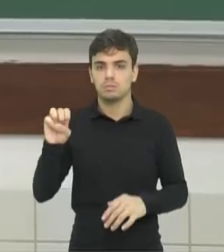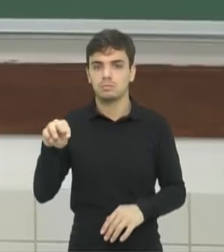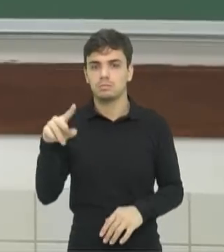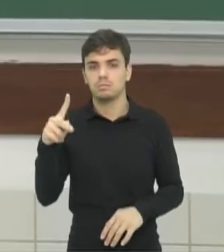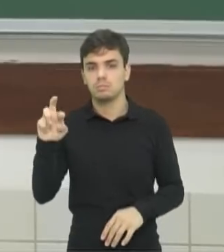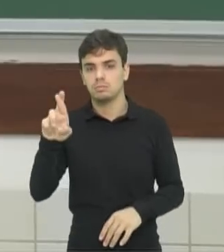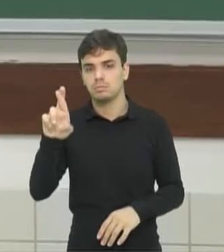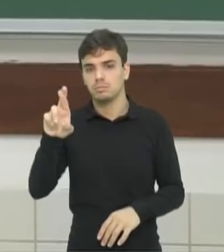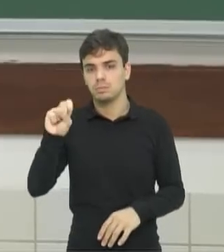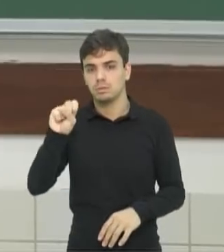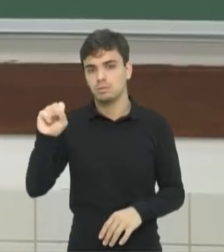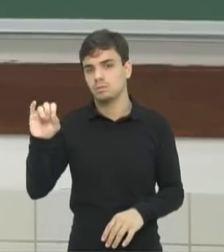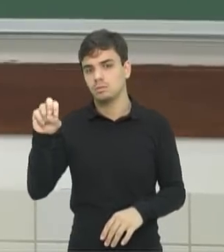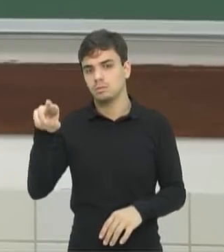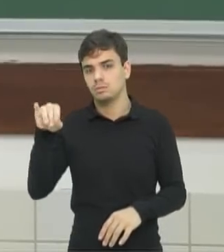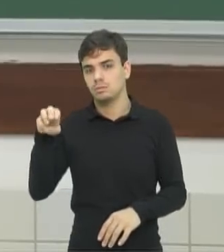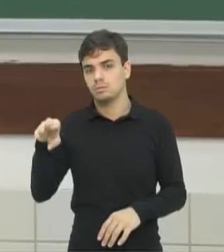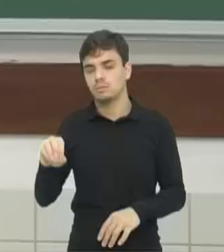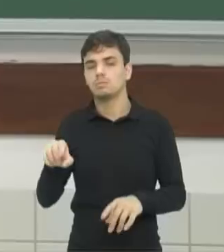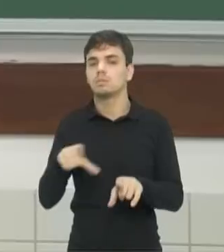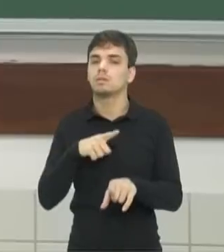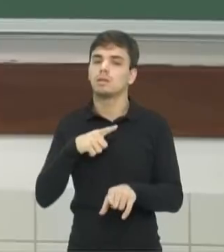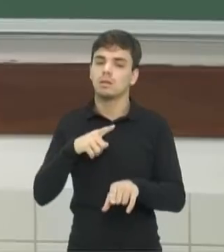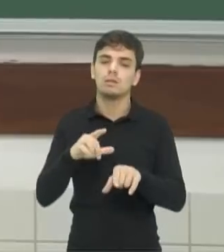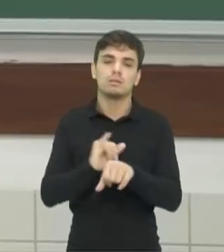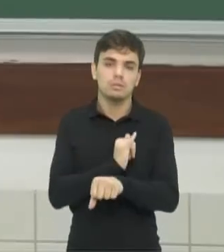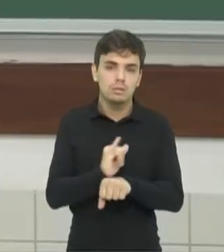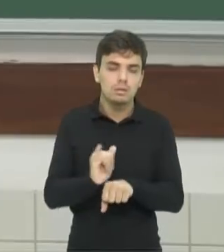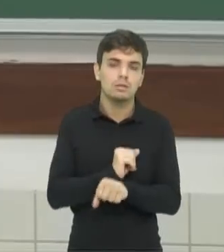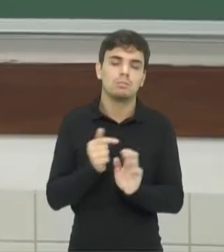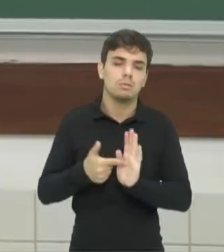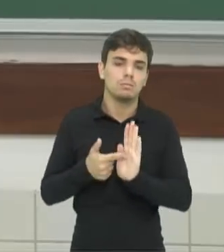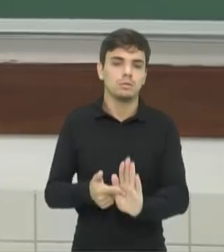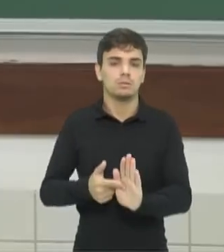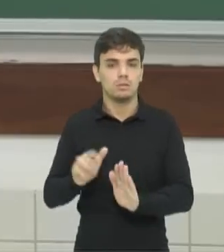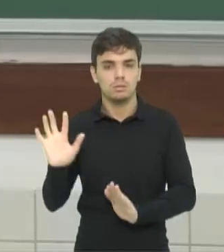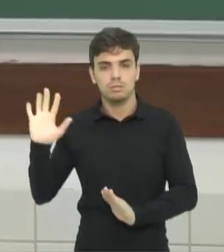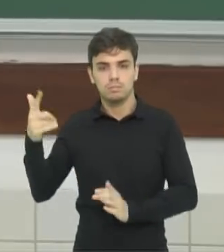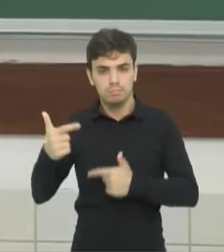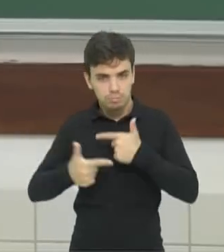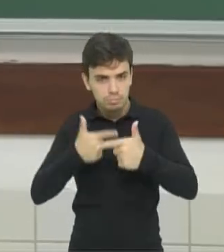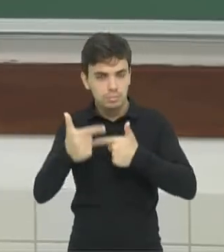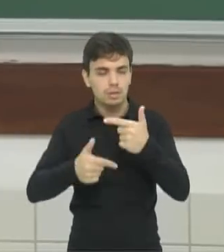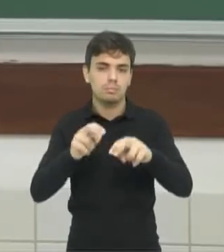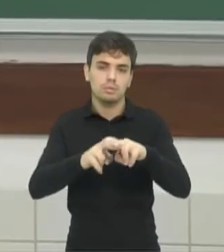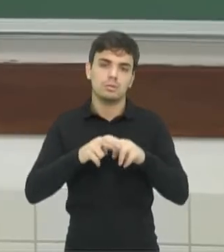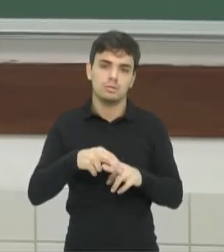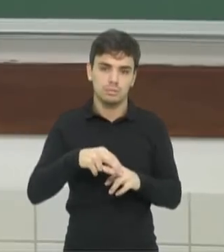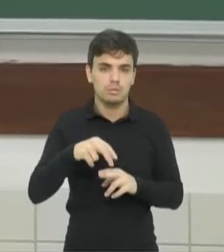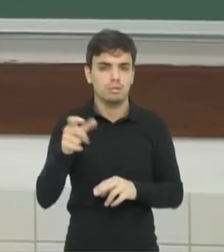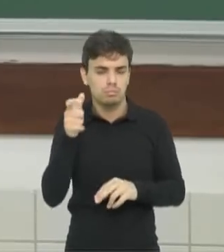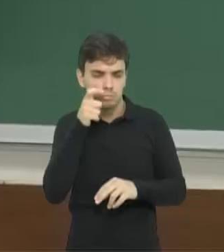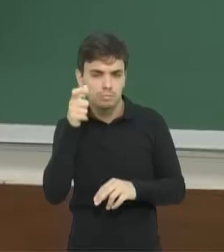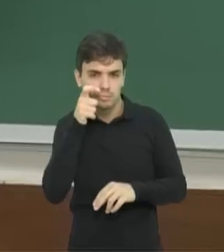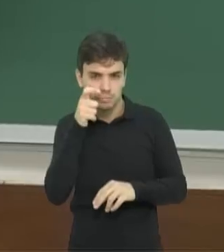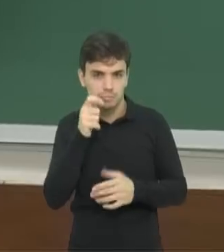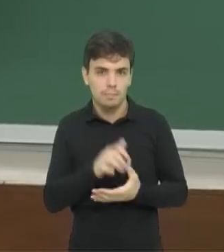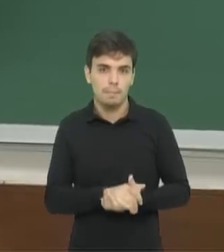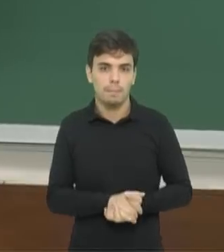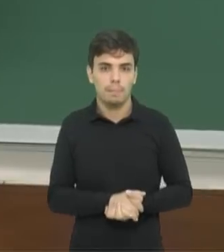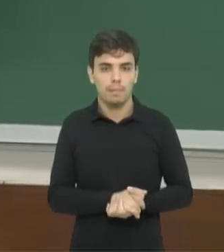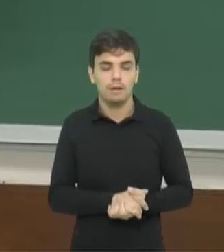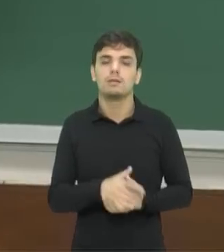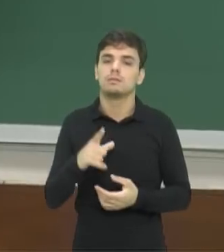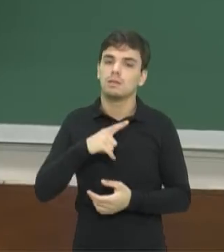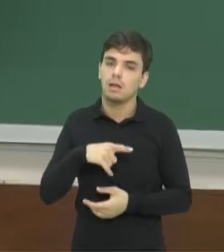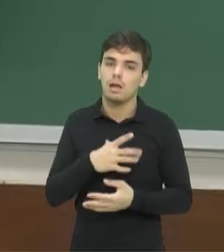realmente uma técnica ali para expor aquele movimento. E é bem interessante, né, gente? Vamos lá, que a gente tem